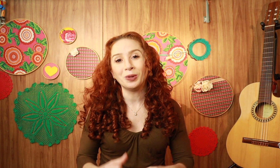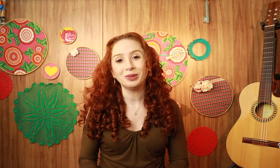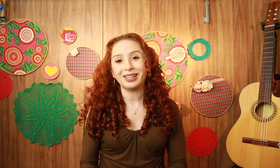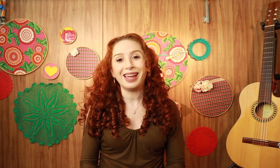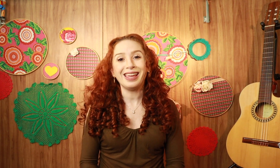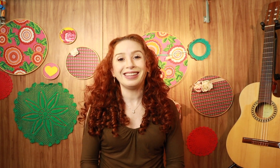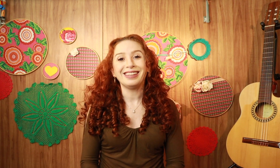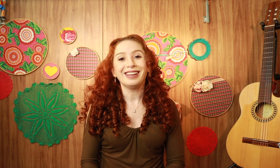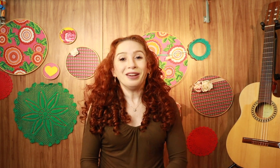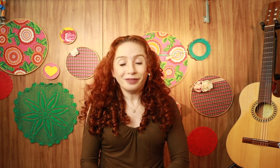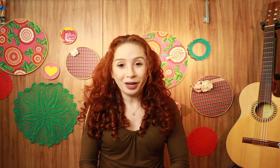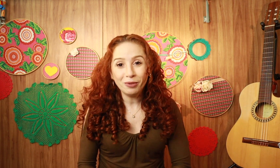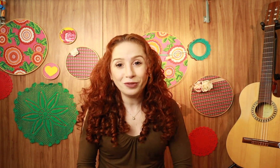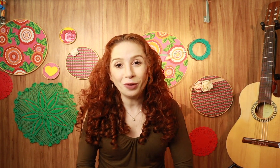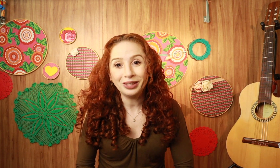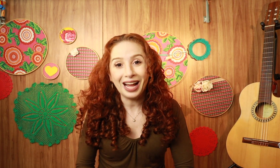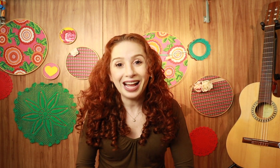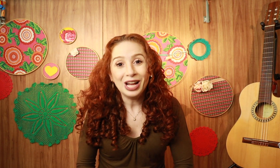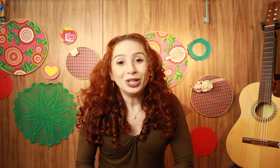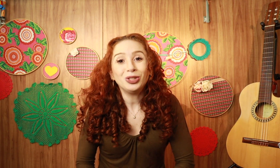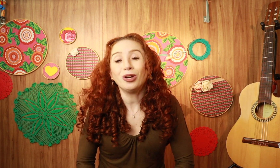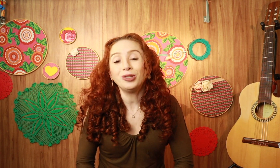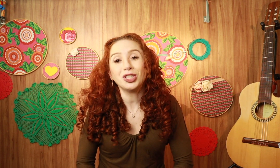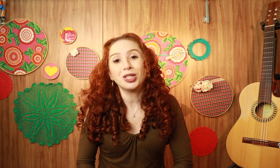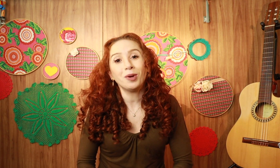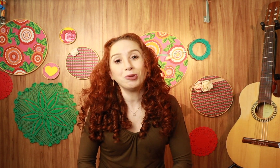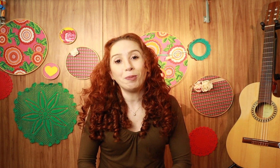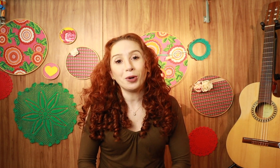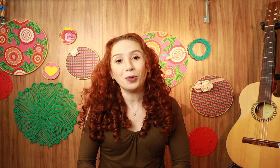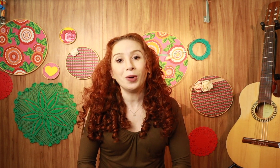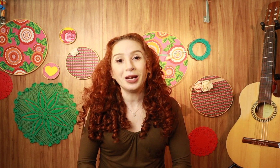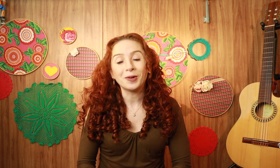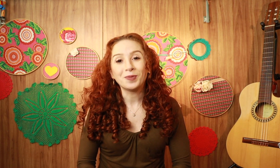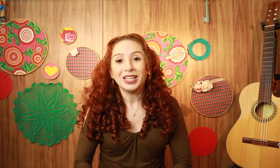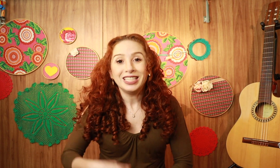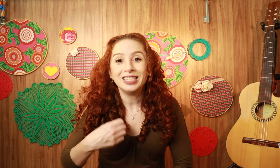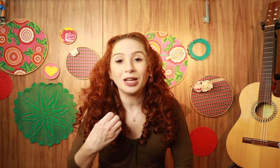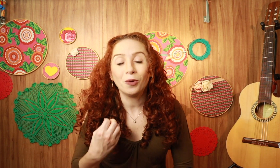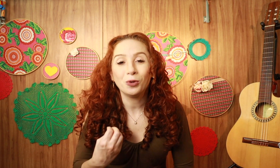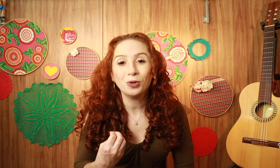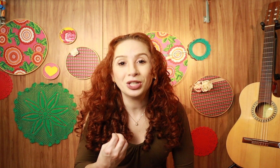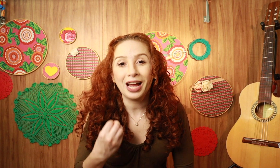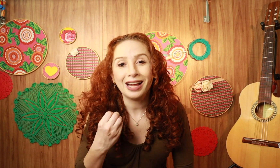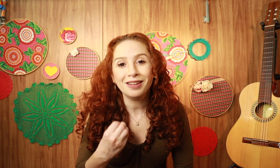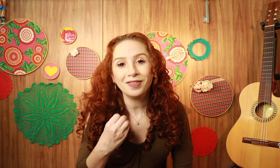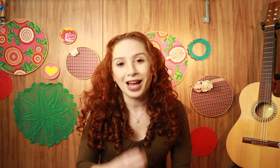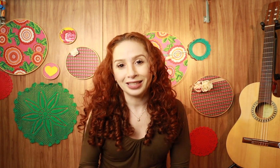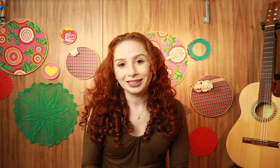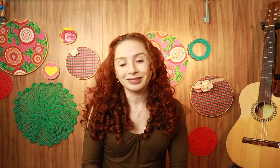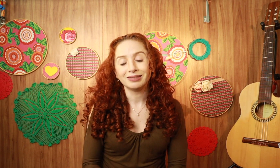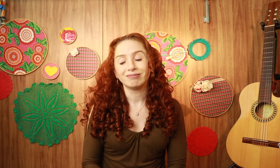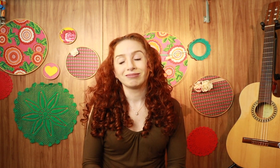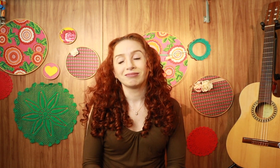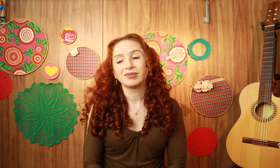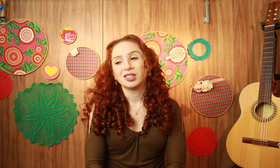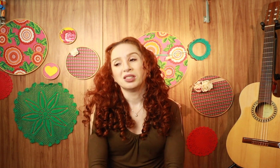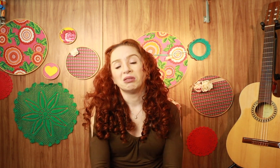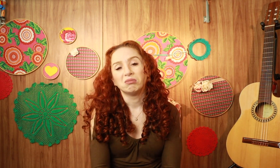o encontrei! Vamos voltar, todos estão à sua procura! Disse a coruja aliviada.